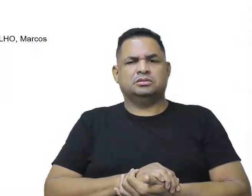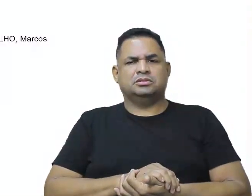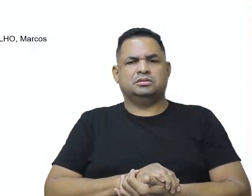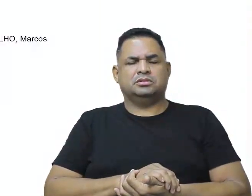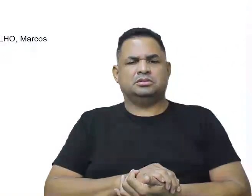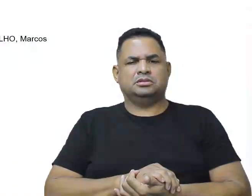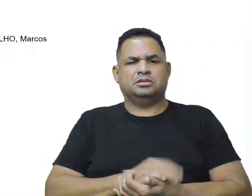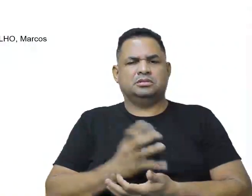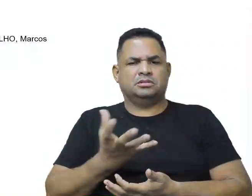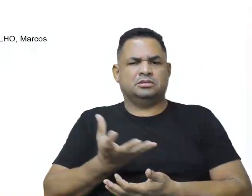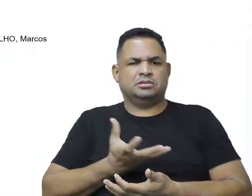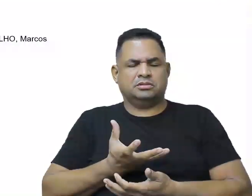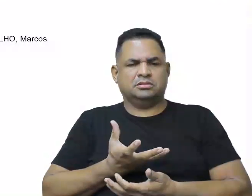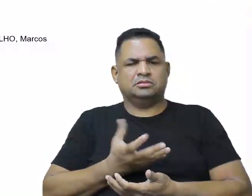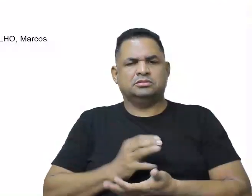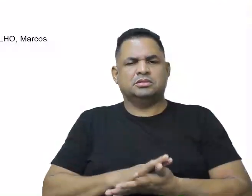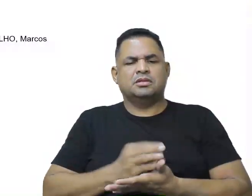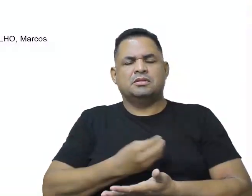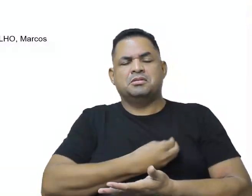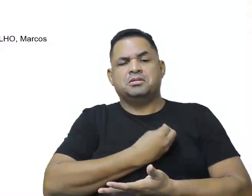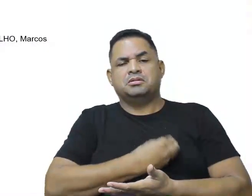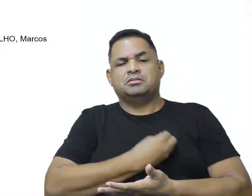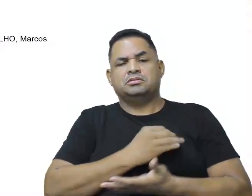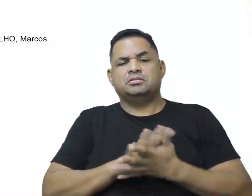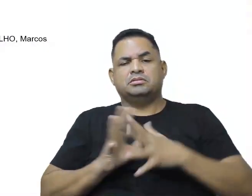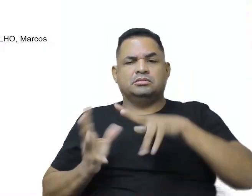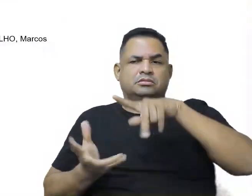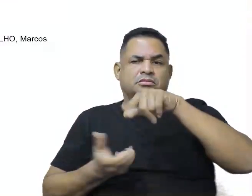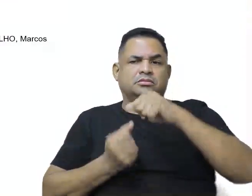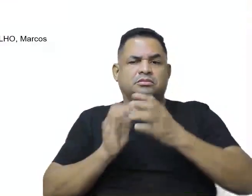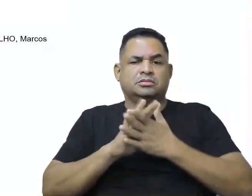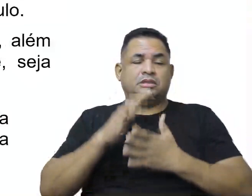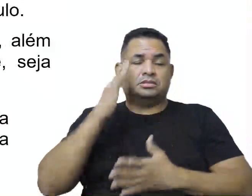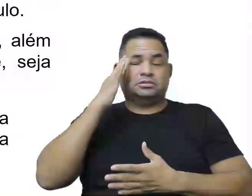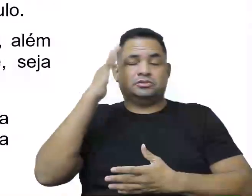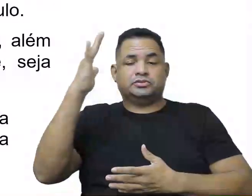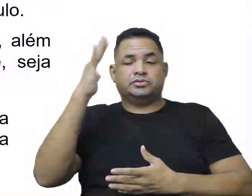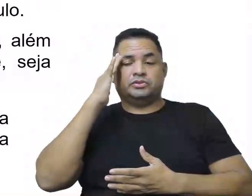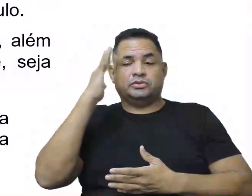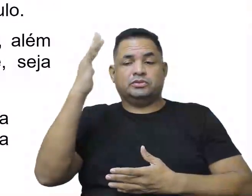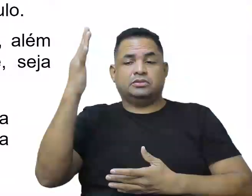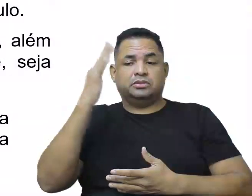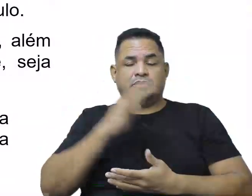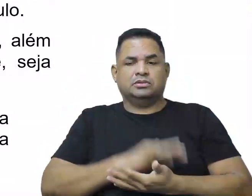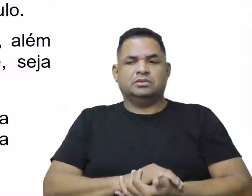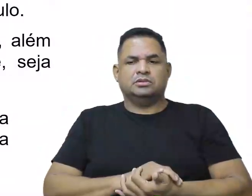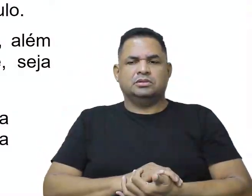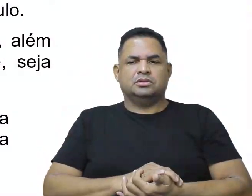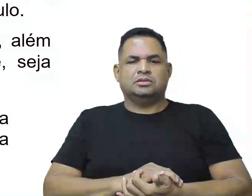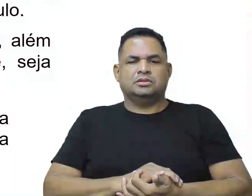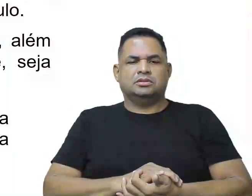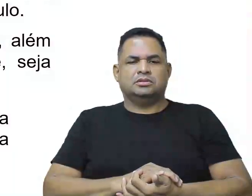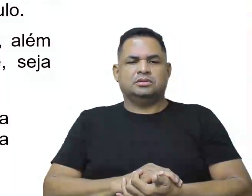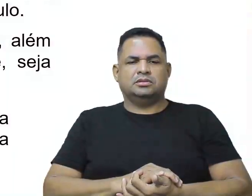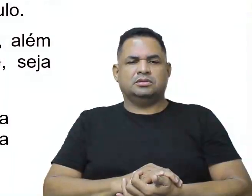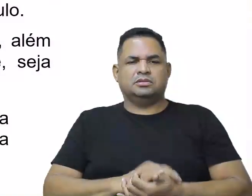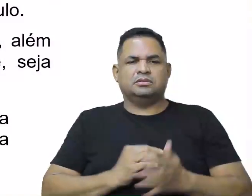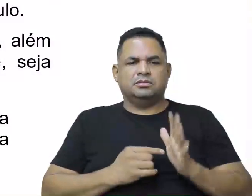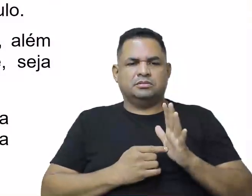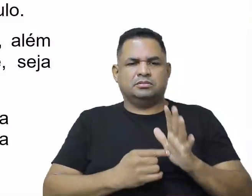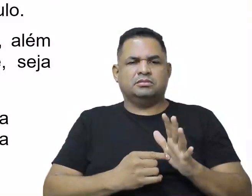é o que ele quer o que ele quer para vida o que ele quer para o mundo que Ele sonha né você indica o